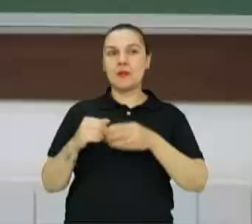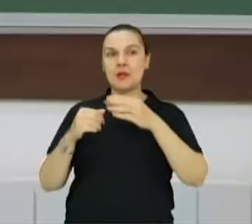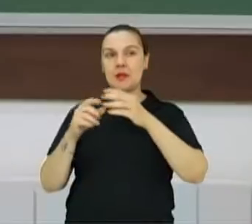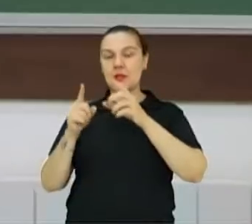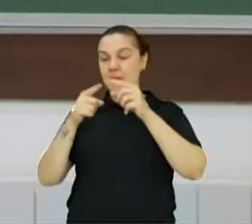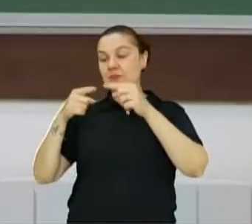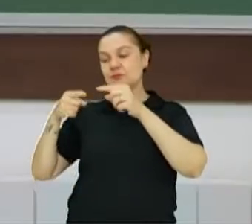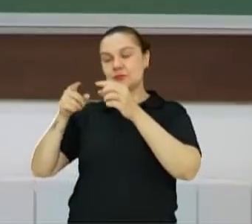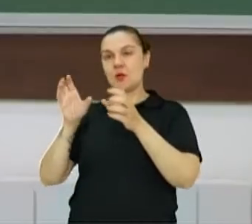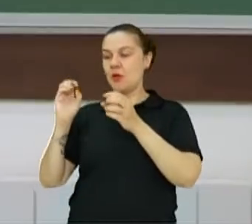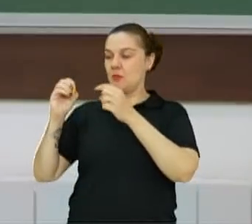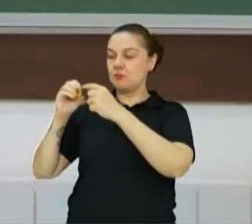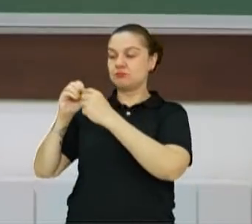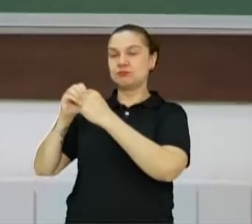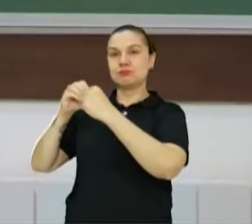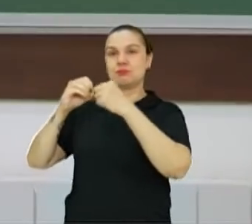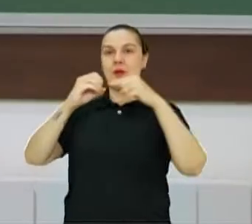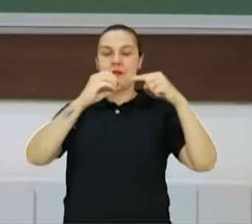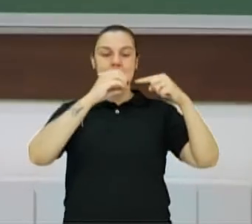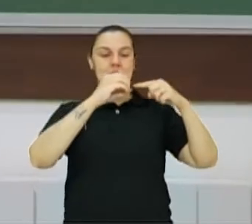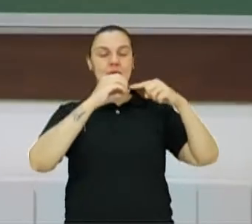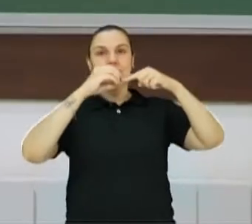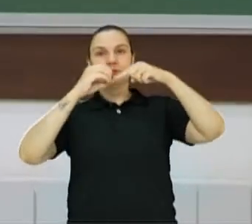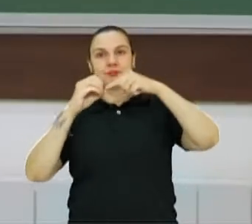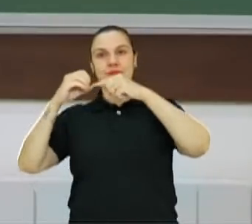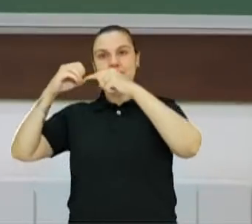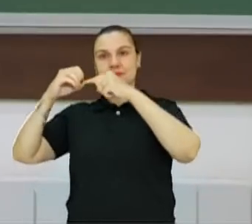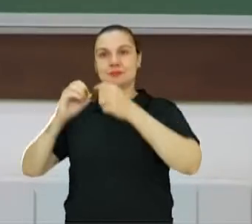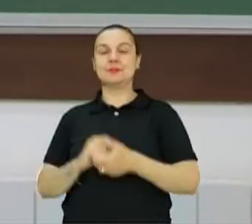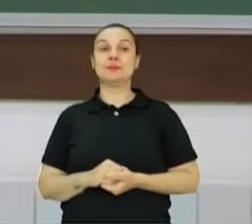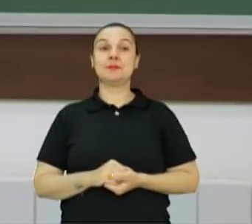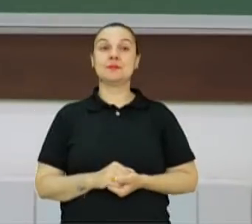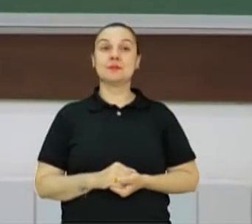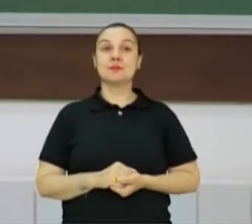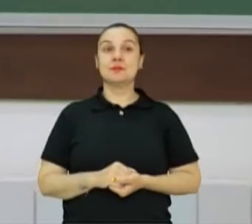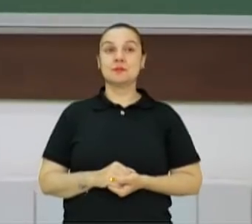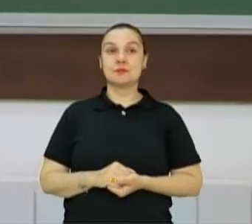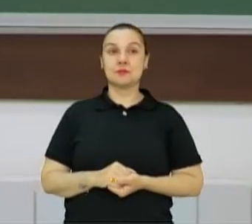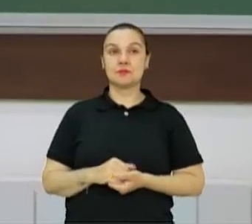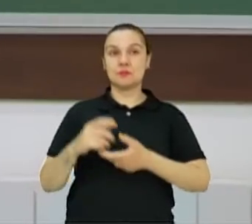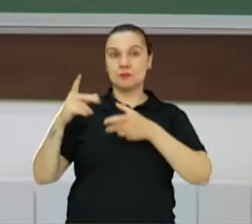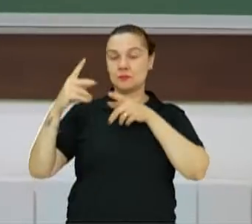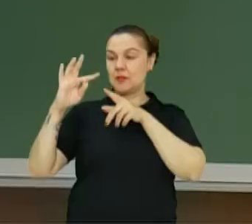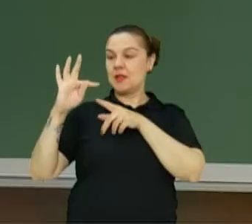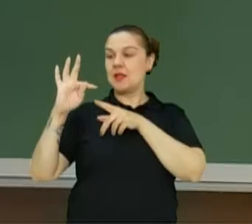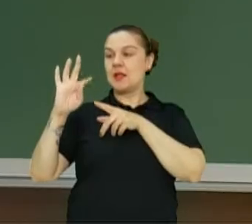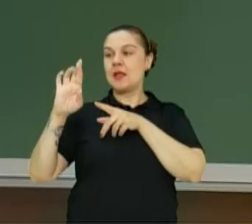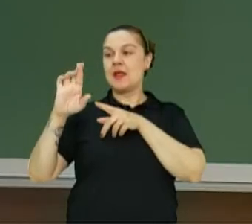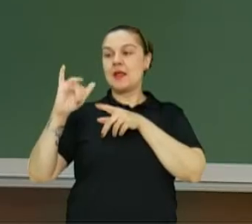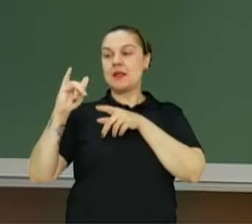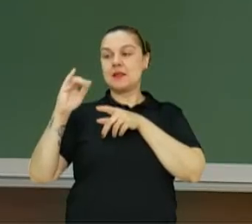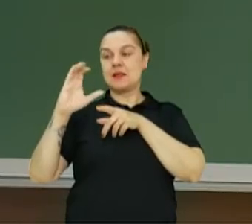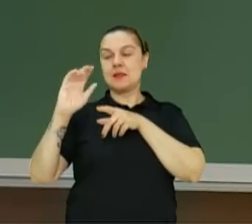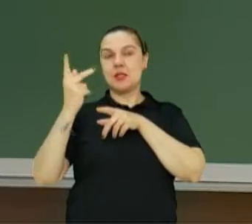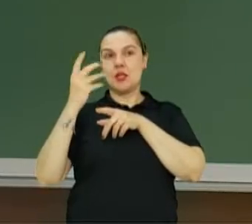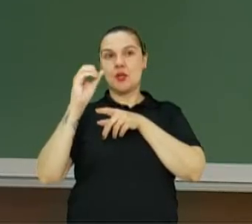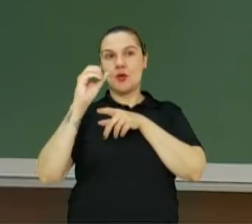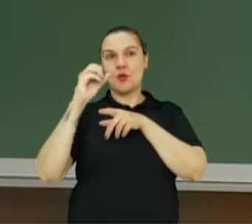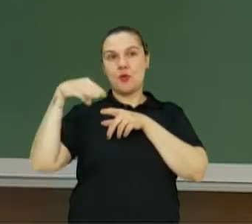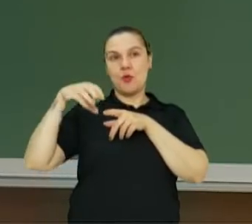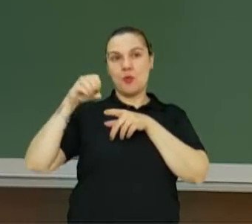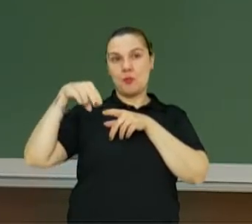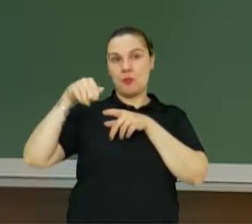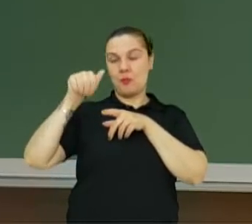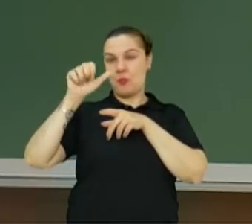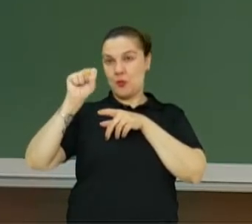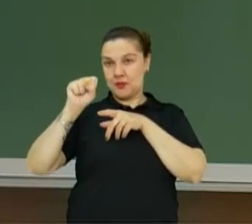uma caudinha, tipo um rabinho, tá? Um flagelo. E ele é chamado de tricomonas, tá? Apesar do H que a gente não fala,